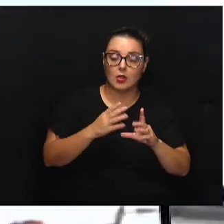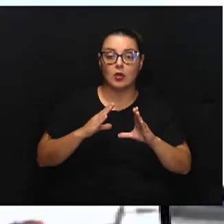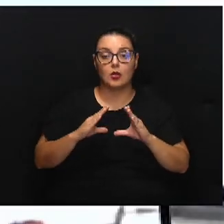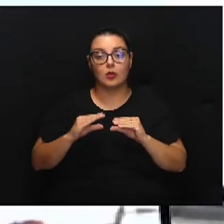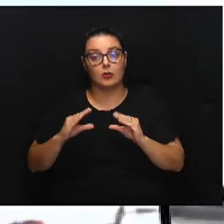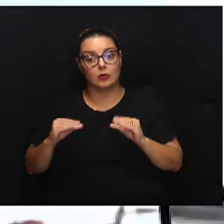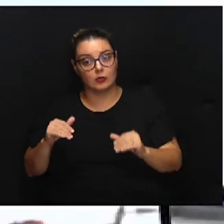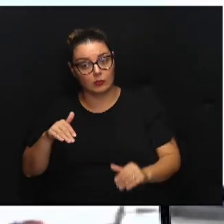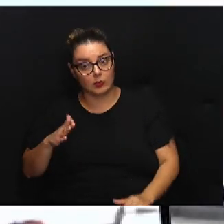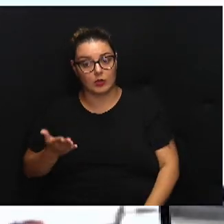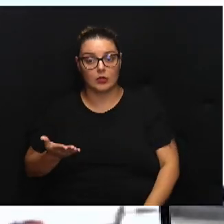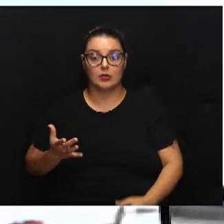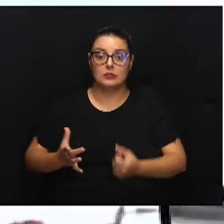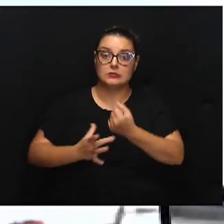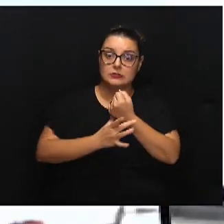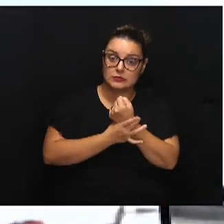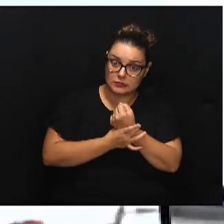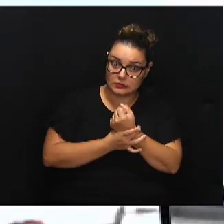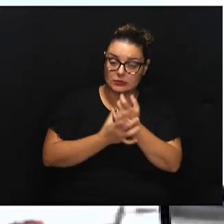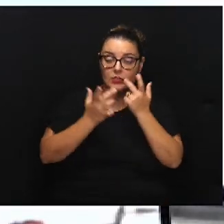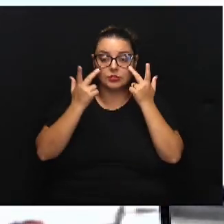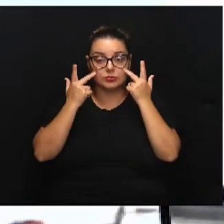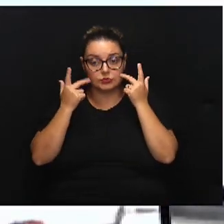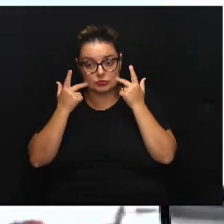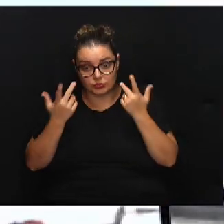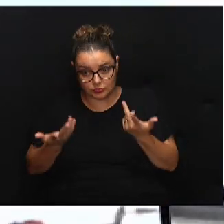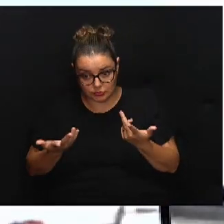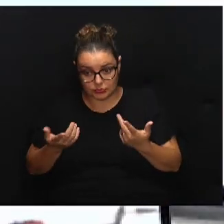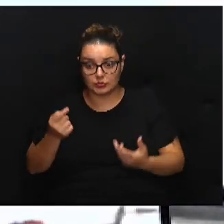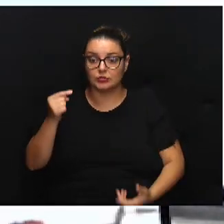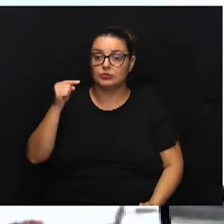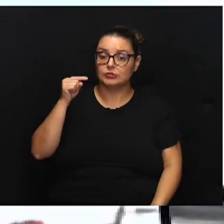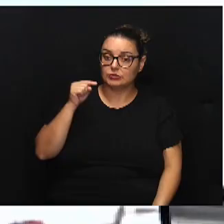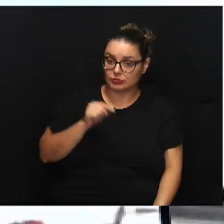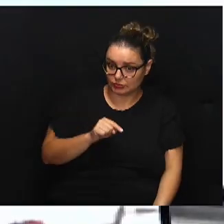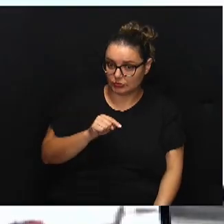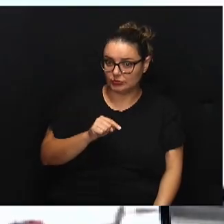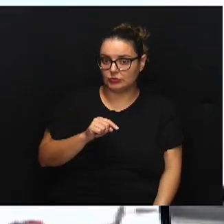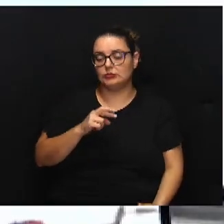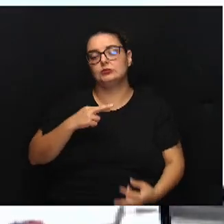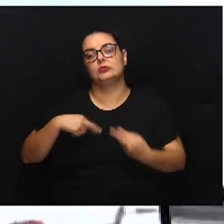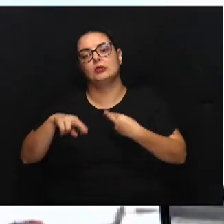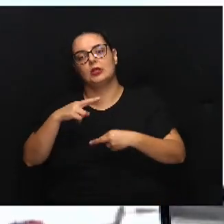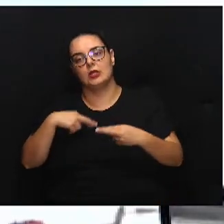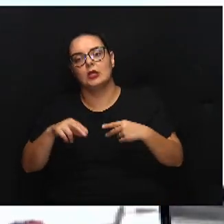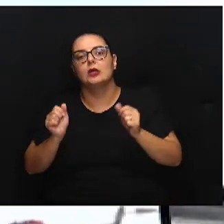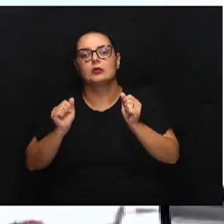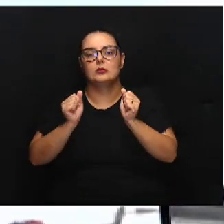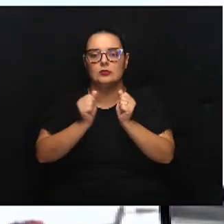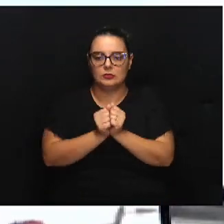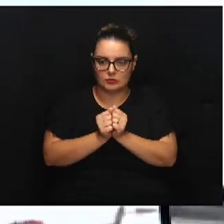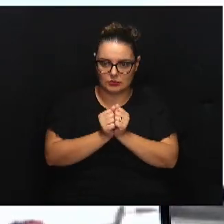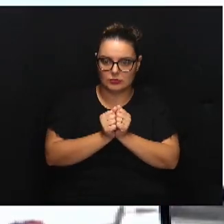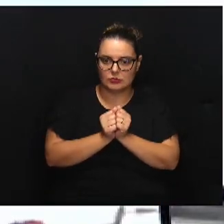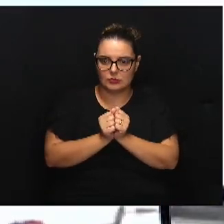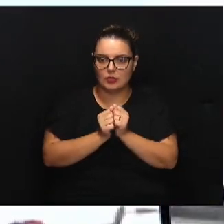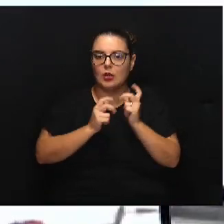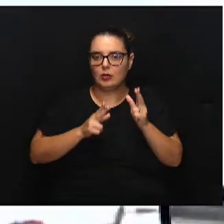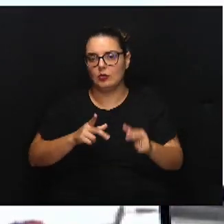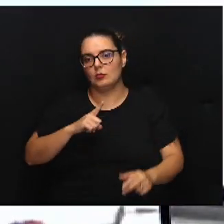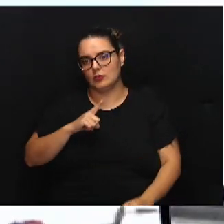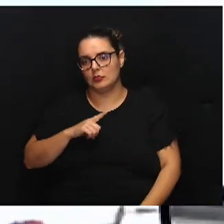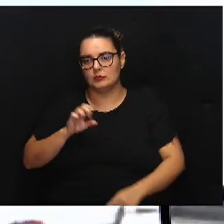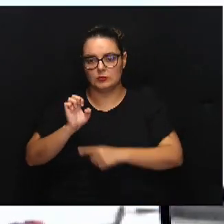confortável, segura, tranquila, e isso se associa, sim, com o que nós temos hoje no estado de